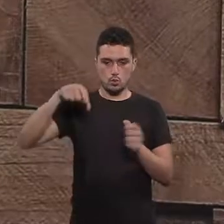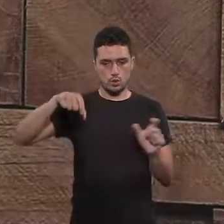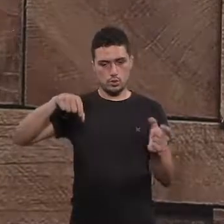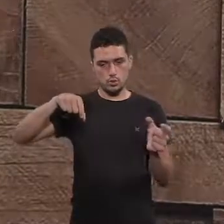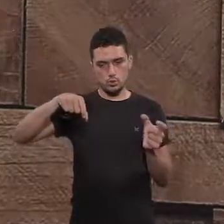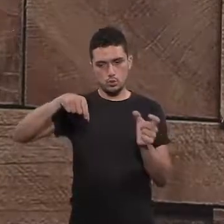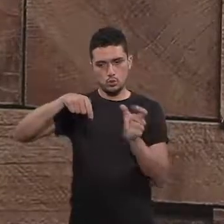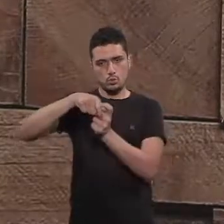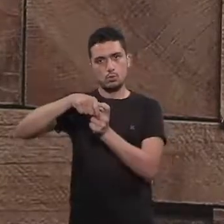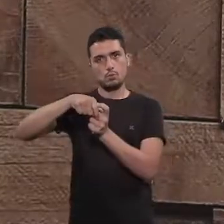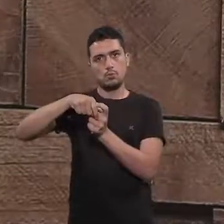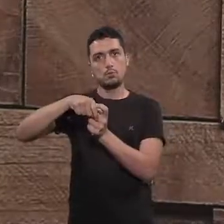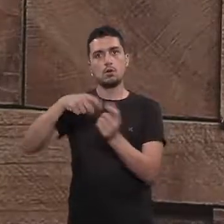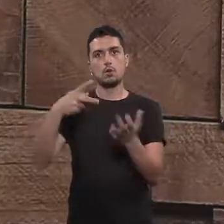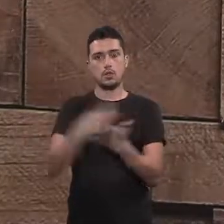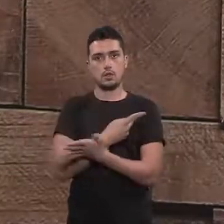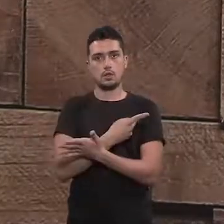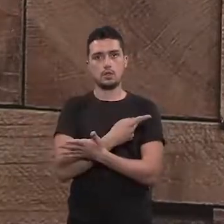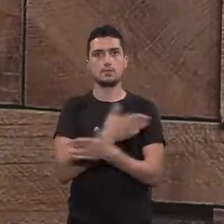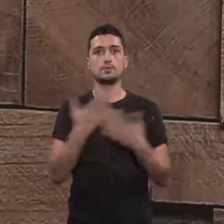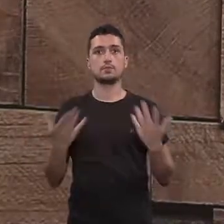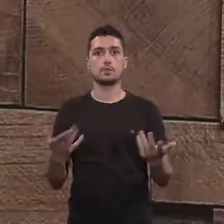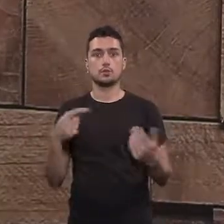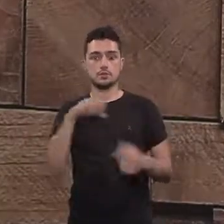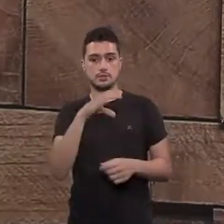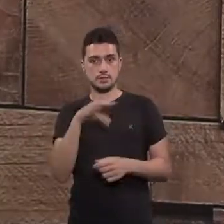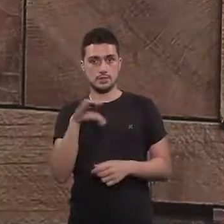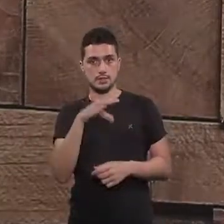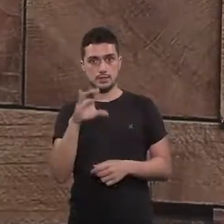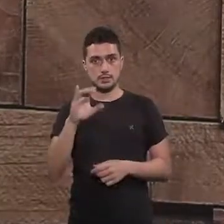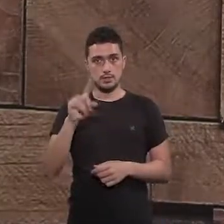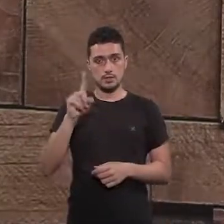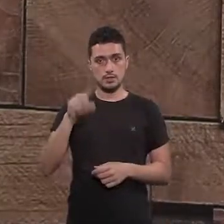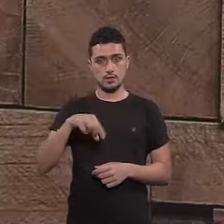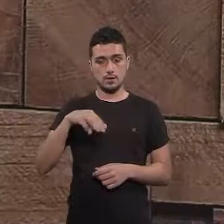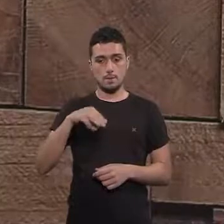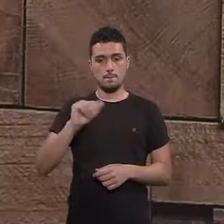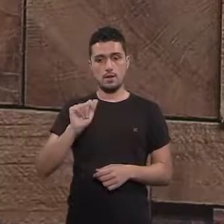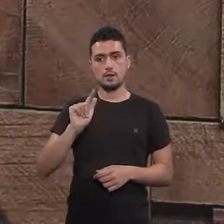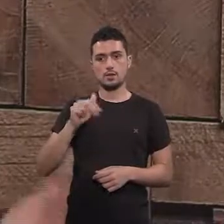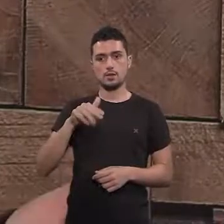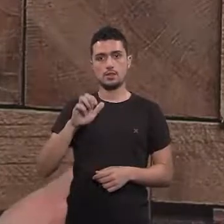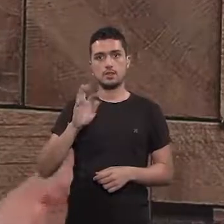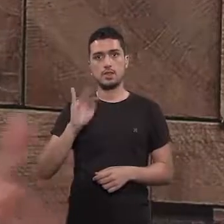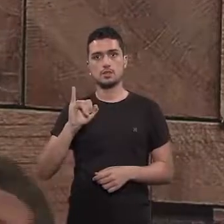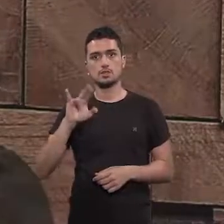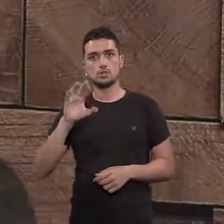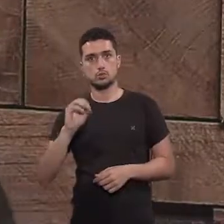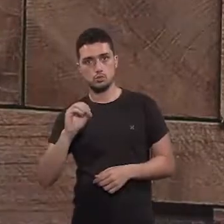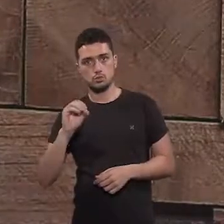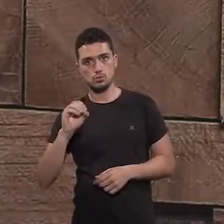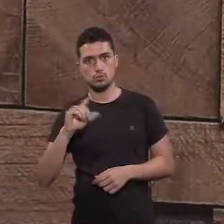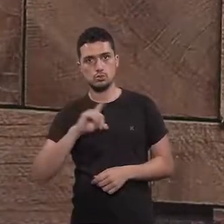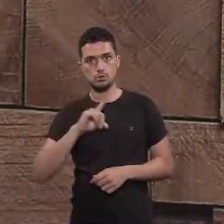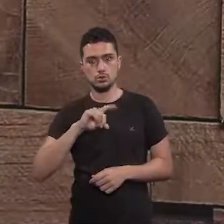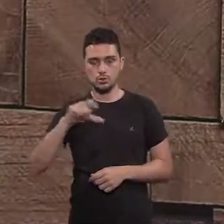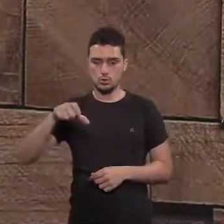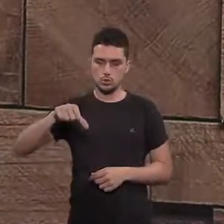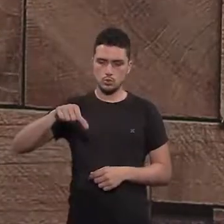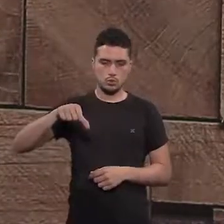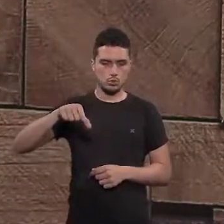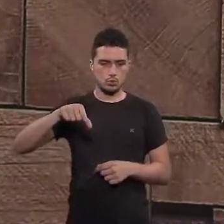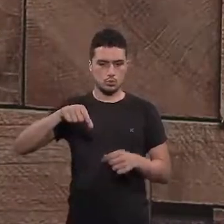Então isso em ciência, em física, chama-se indução magnética ou indução eletromagnética. Nós acreditamos também que nós temos essa